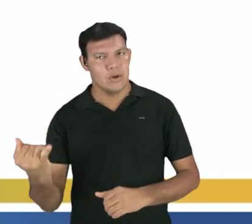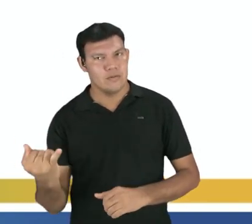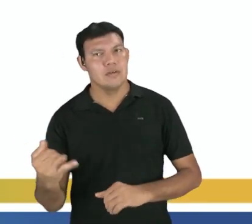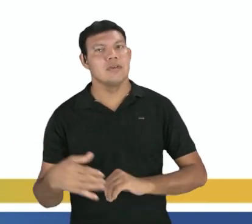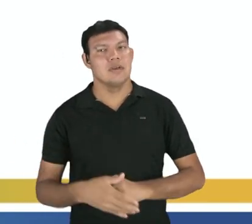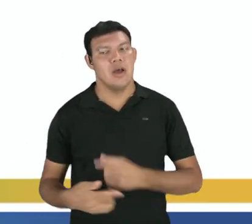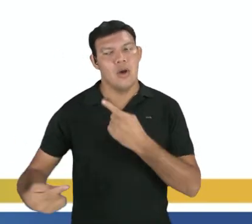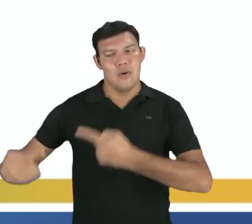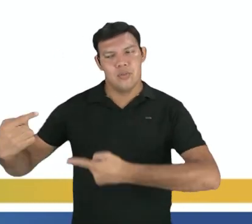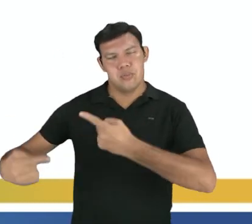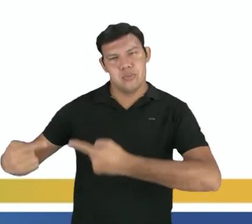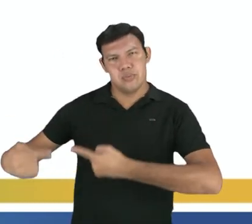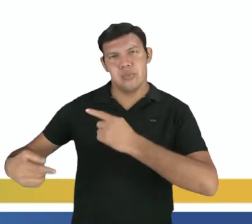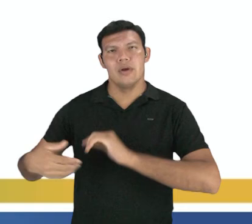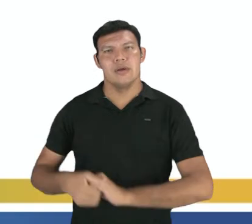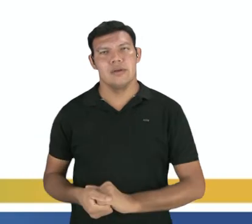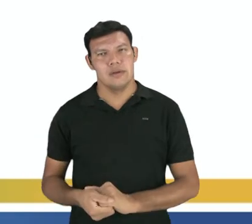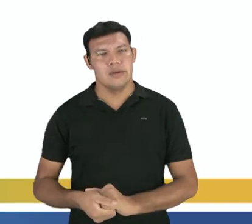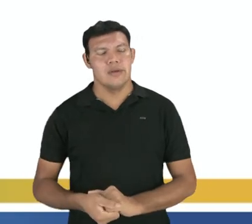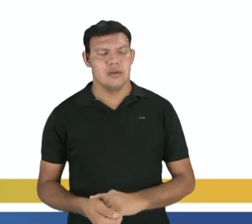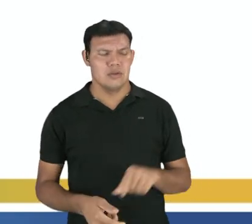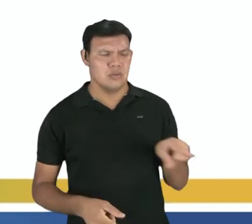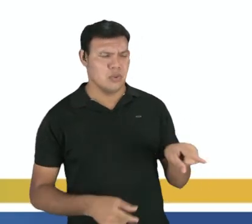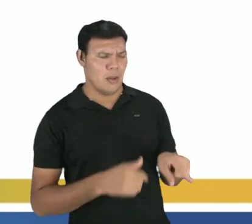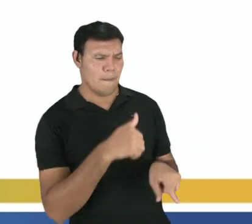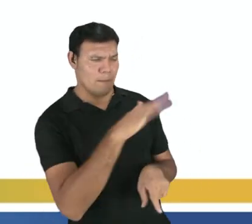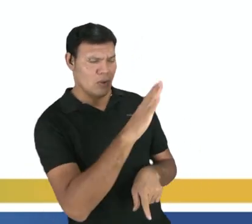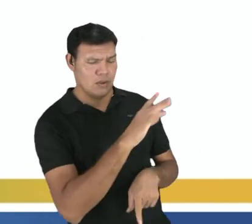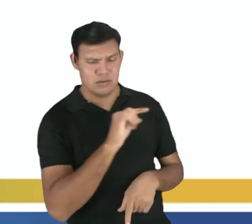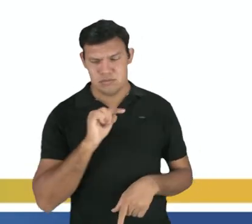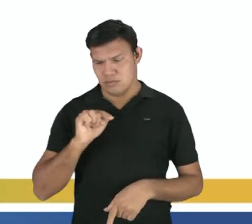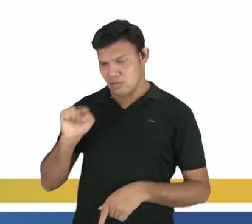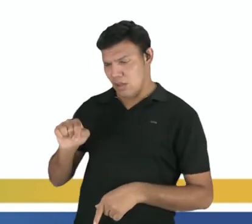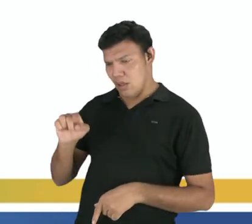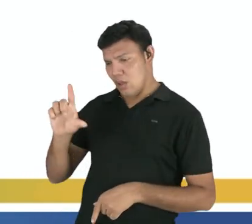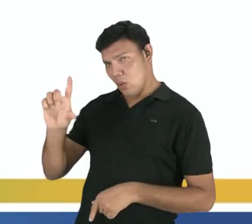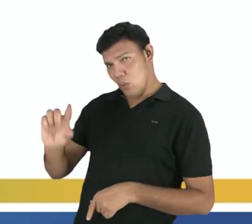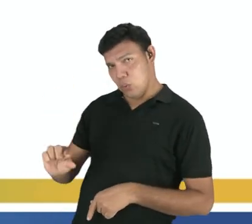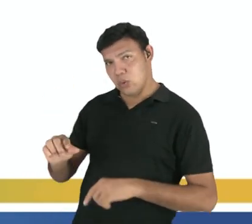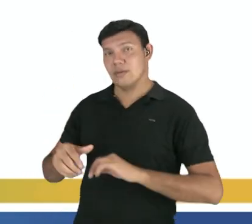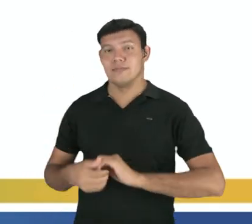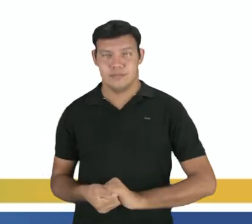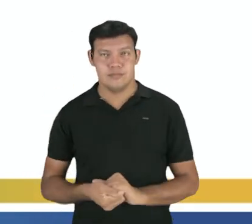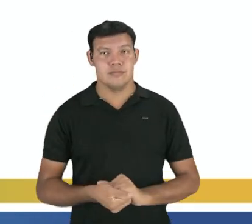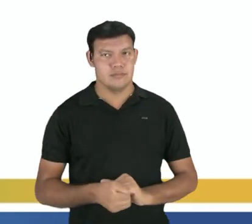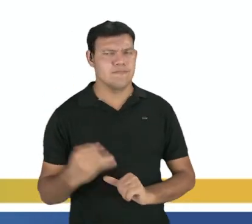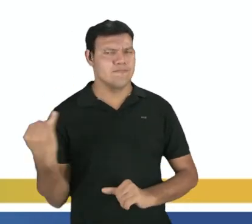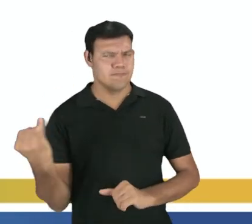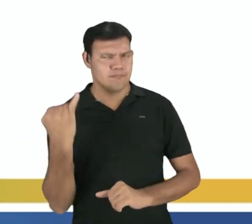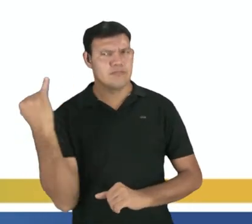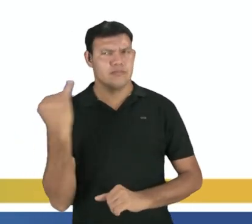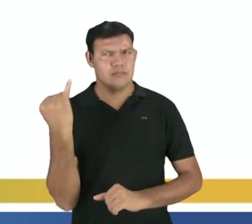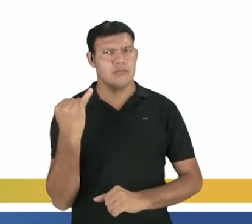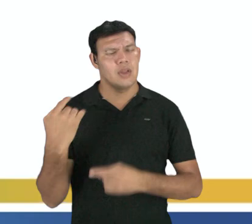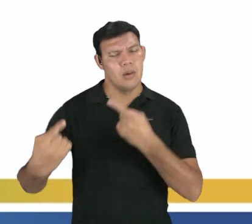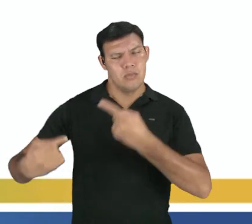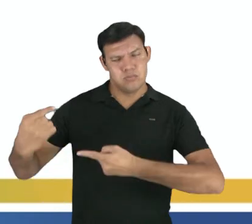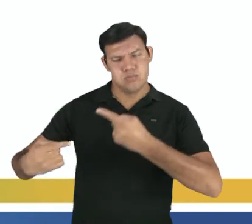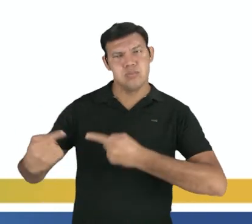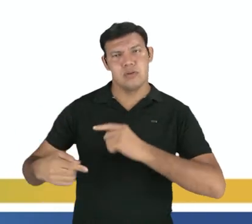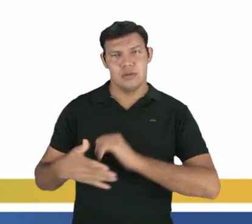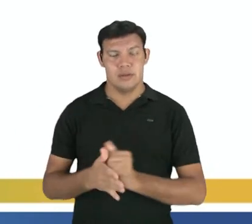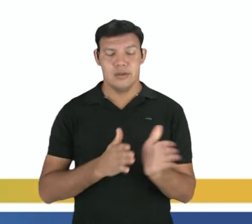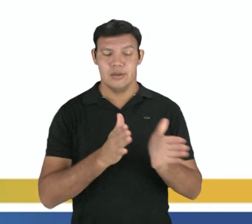discussão de umas pessoas terem mais e outras pessoas terem menos, tá? Isso também é muito importante da gente fazer essa discussão aqui